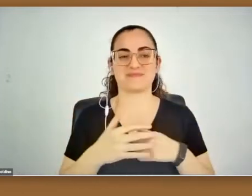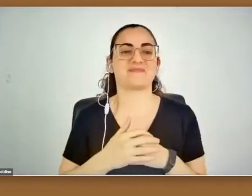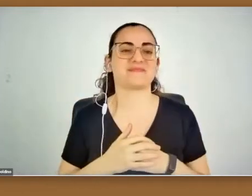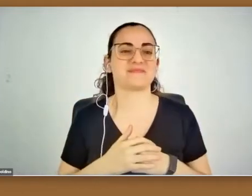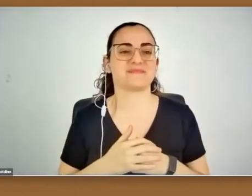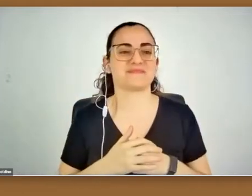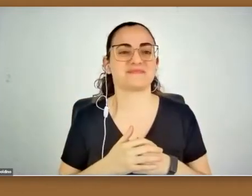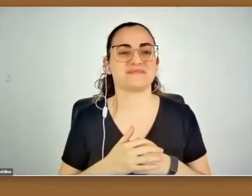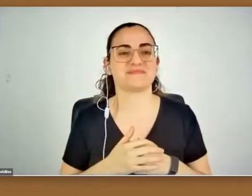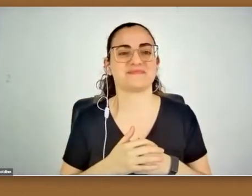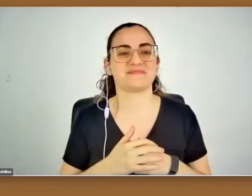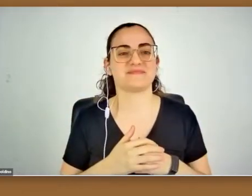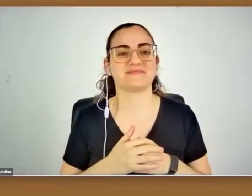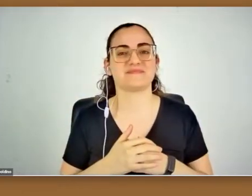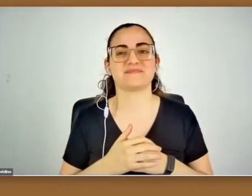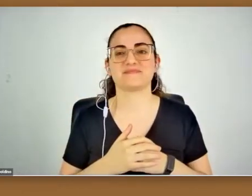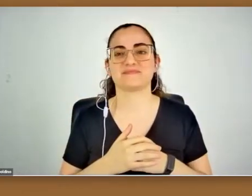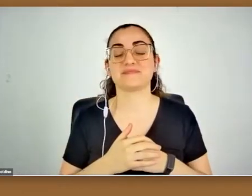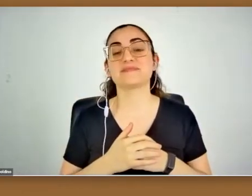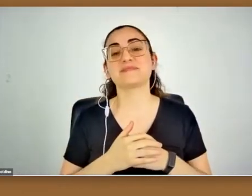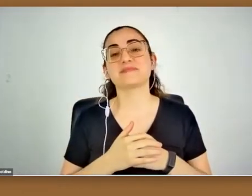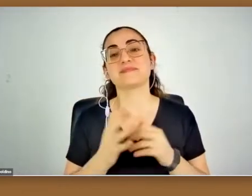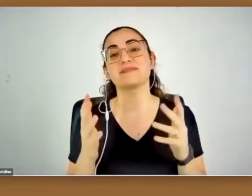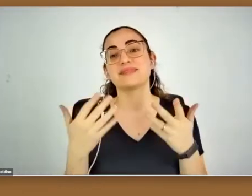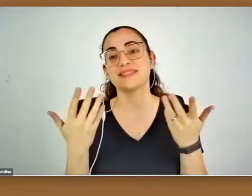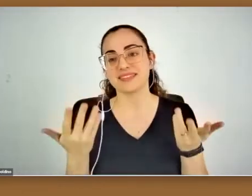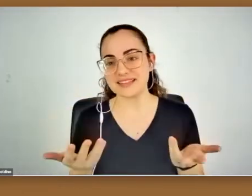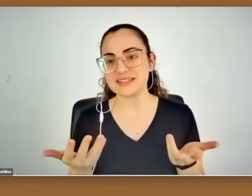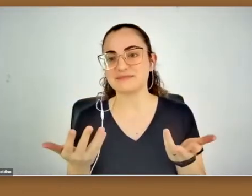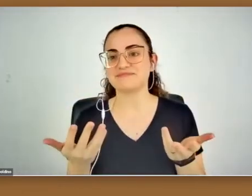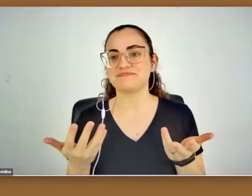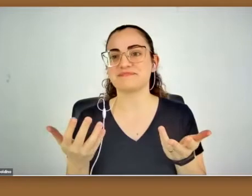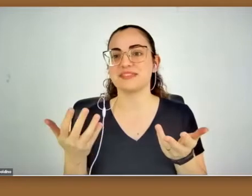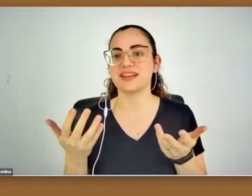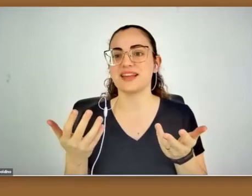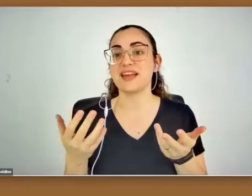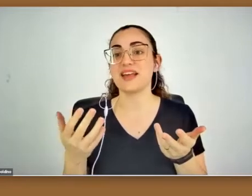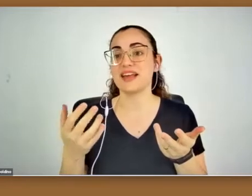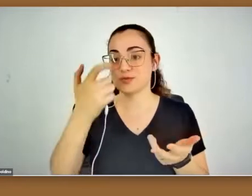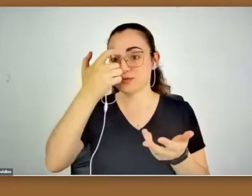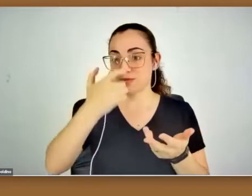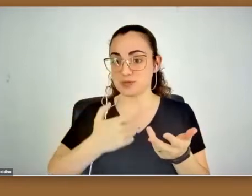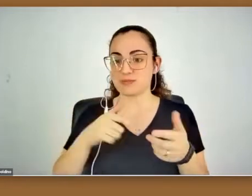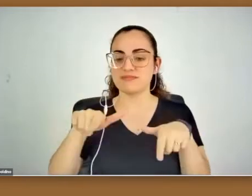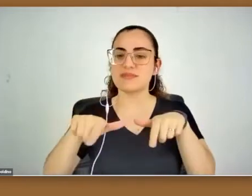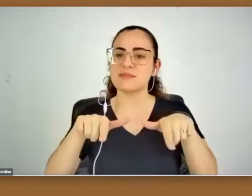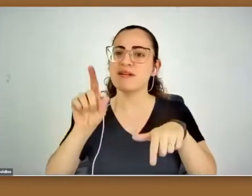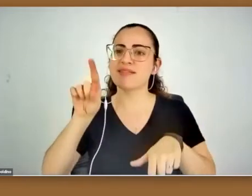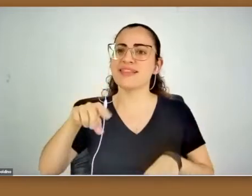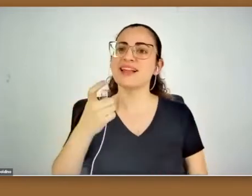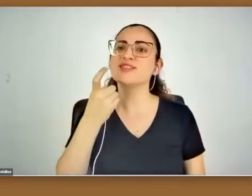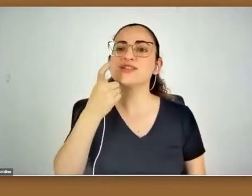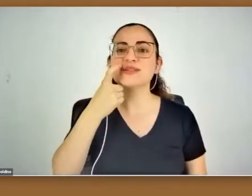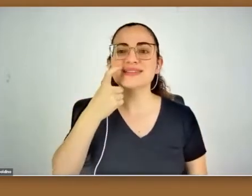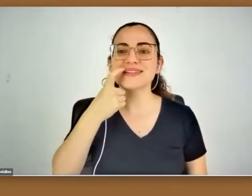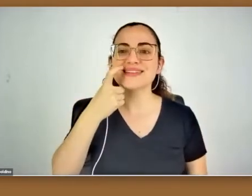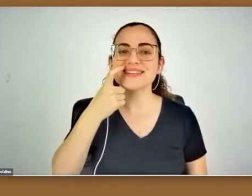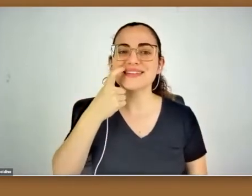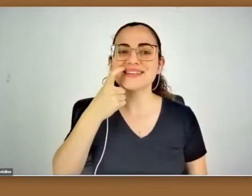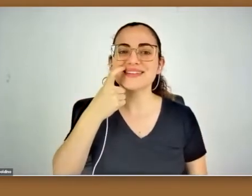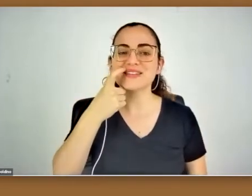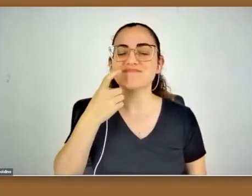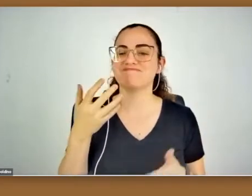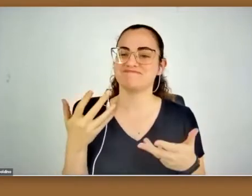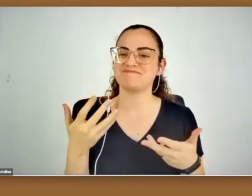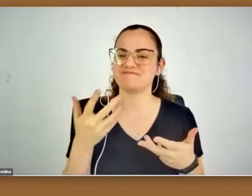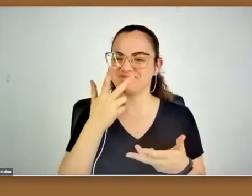Então, né, um pouquinho sobre mim. Na verdade, eu vou falar sobre mosquitos, mas eu sou dentista, sei que isso é um pouquinho estranho, mas é porque